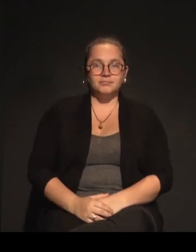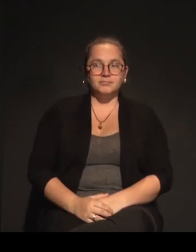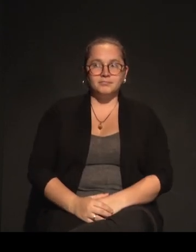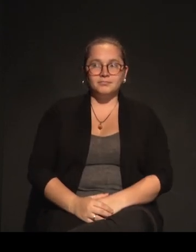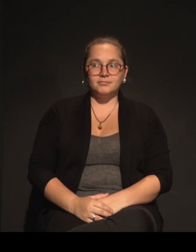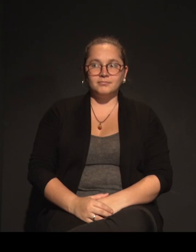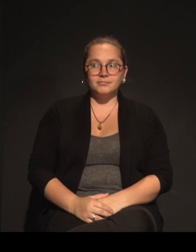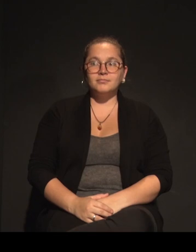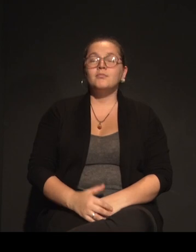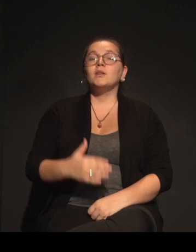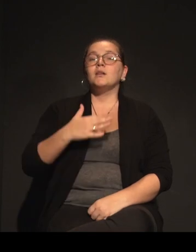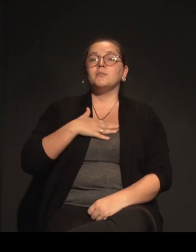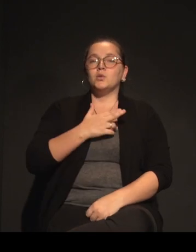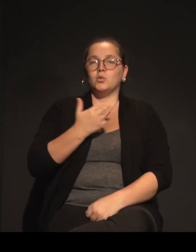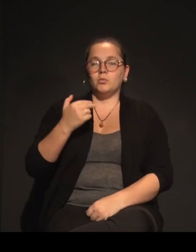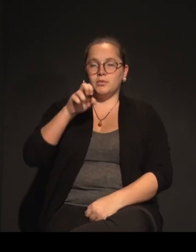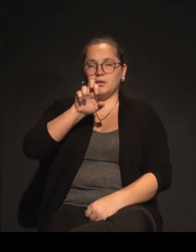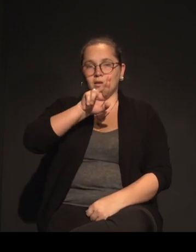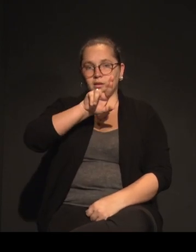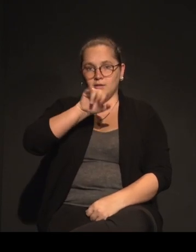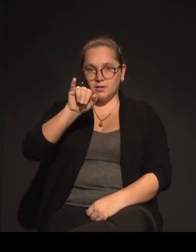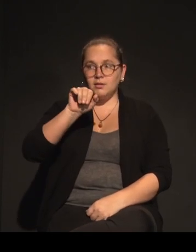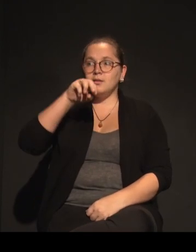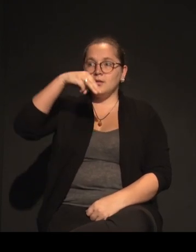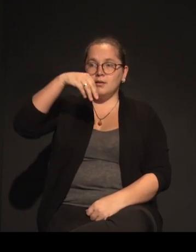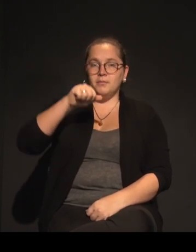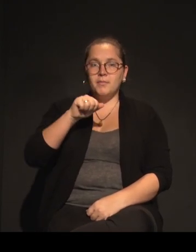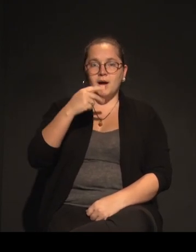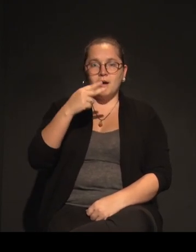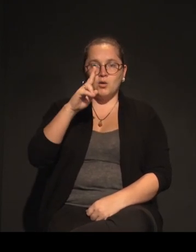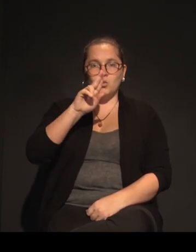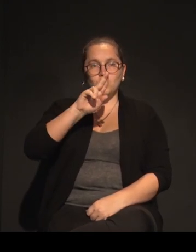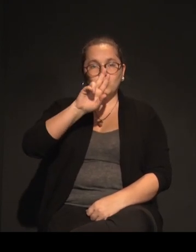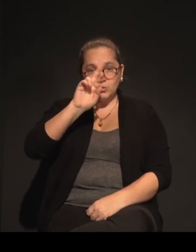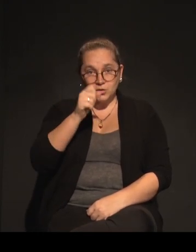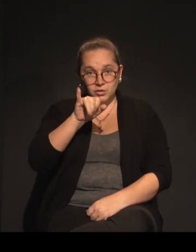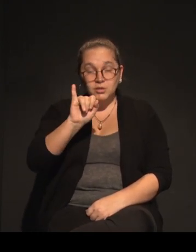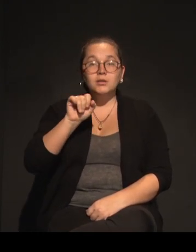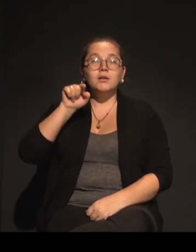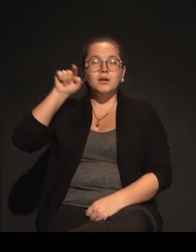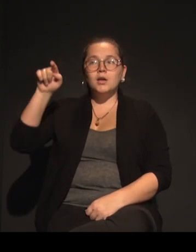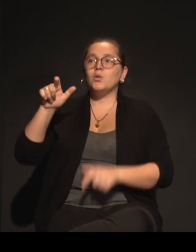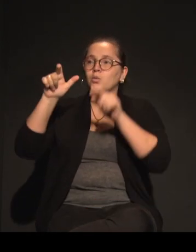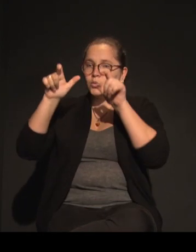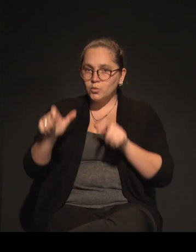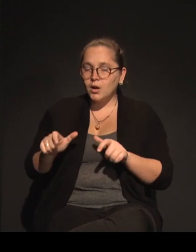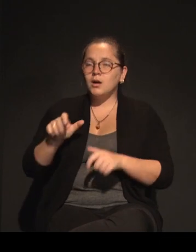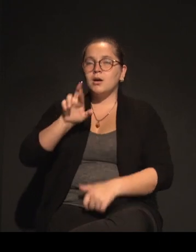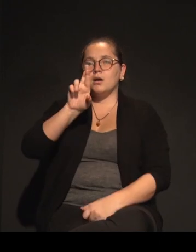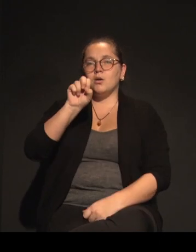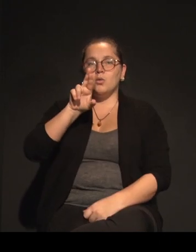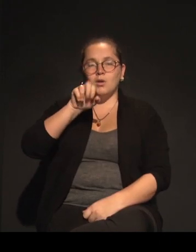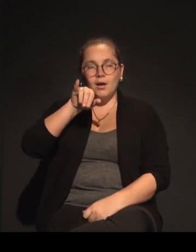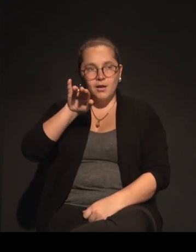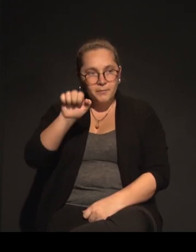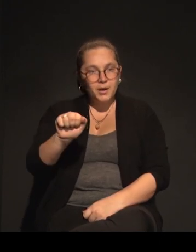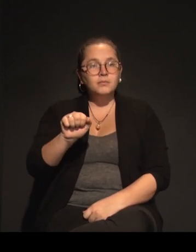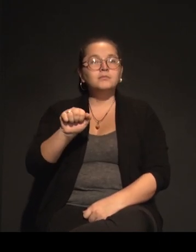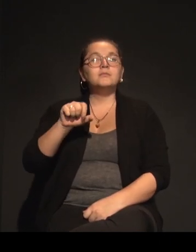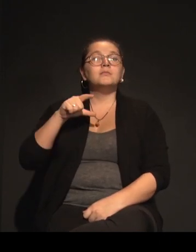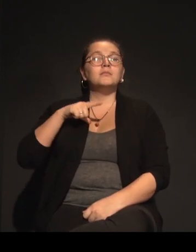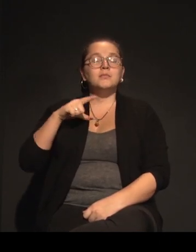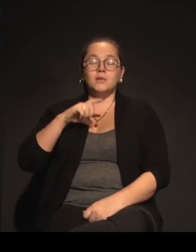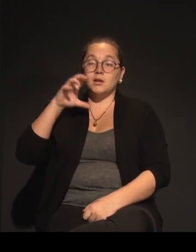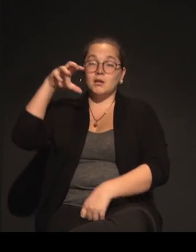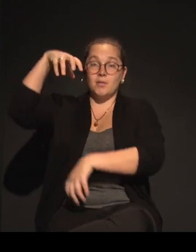sou ele macuxi sul do estado de roraima a terra indígena raposa serra do sol da maloca do